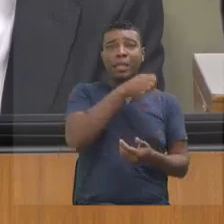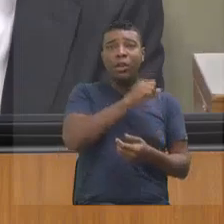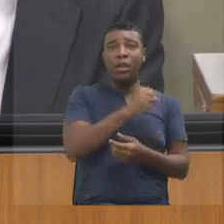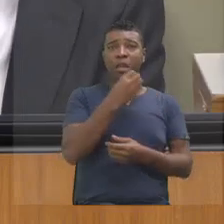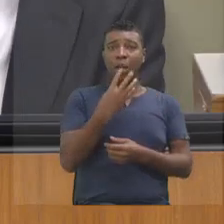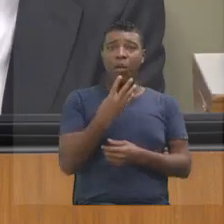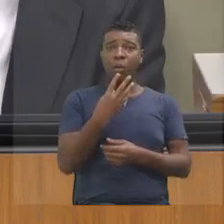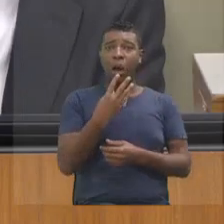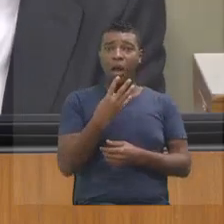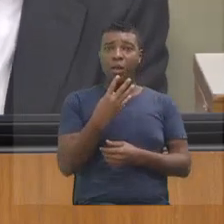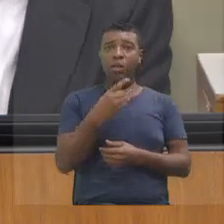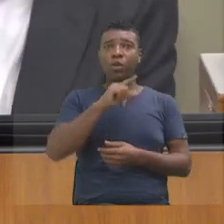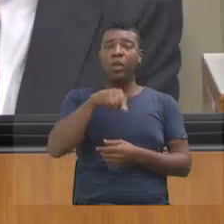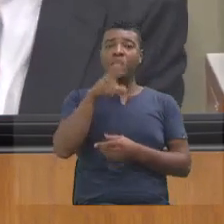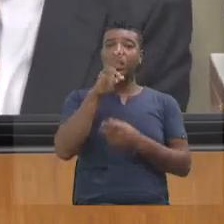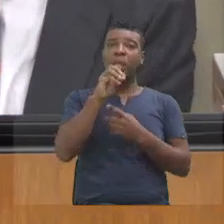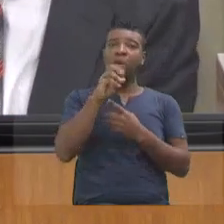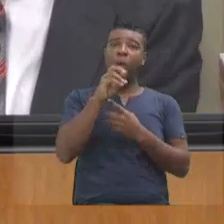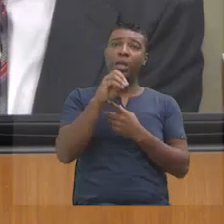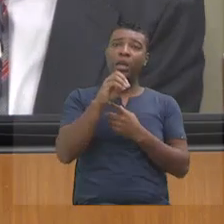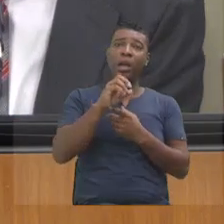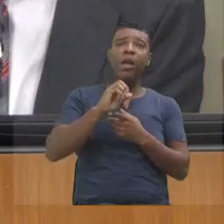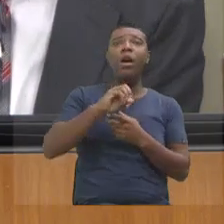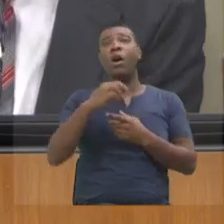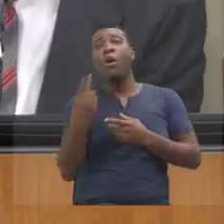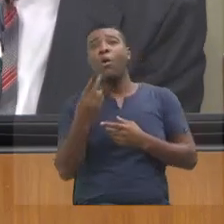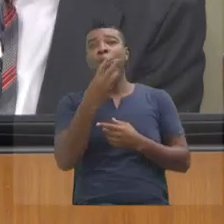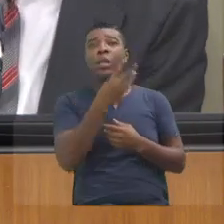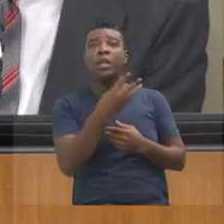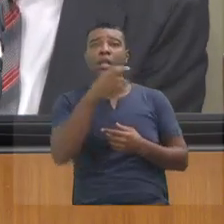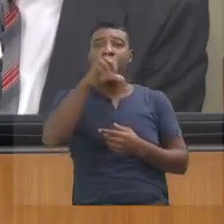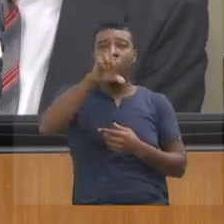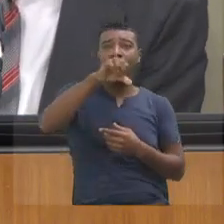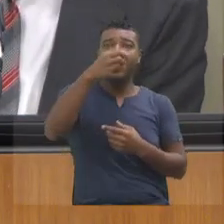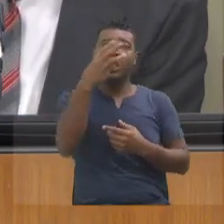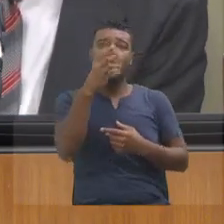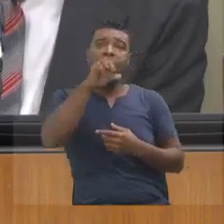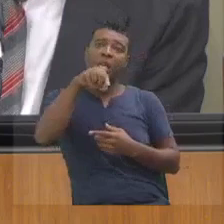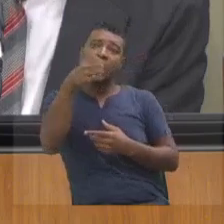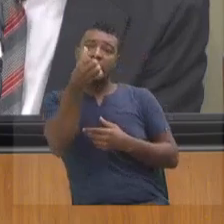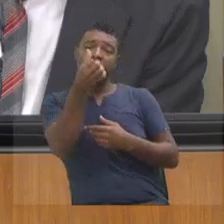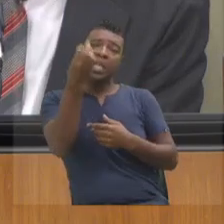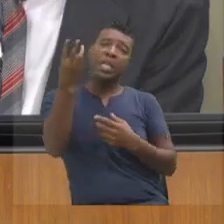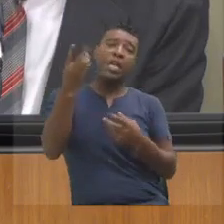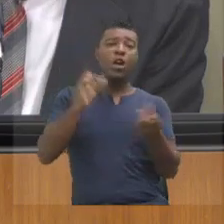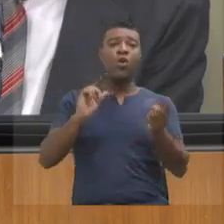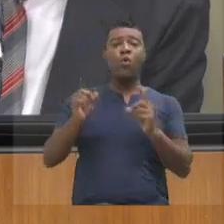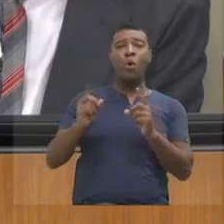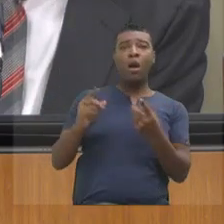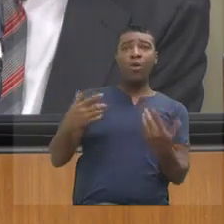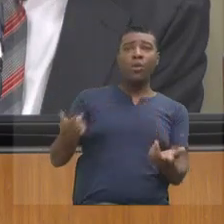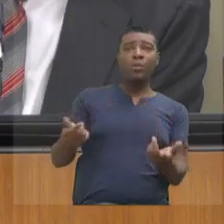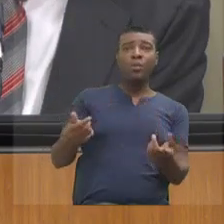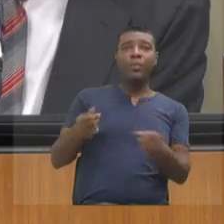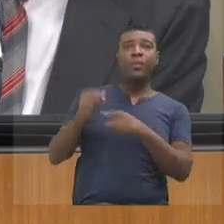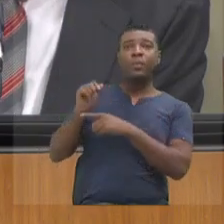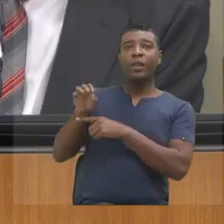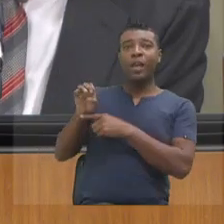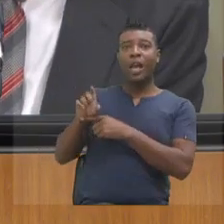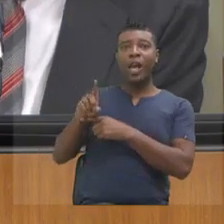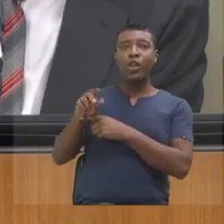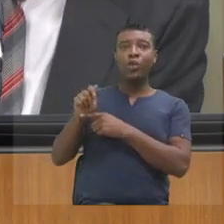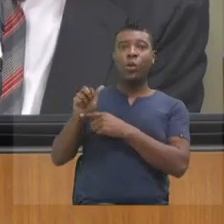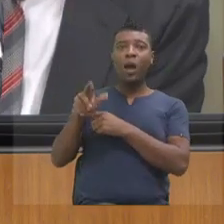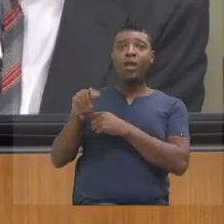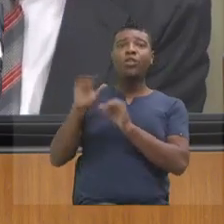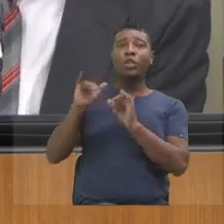para fazer o diagnóstico ou 393,63 provavelmente E aí Eduardo já brigou muito com Montes